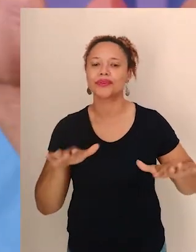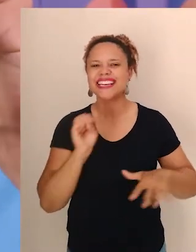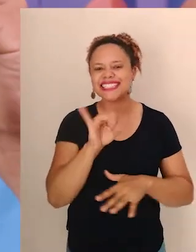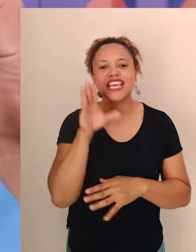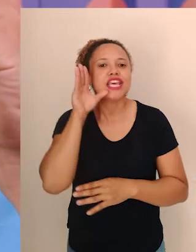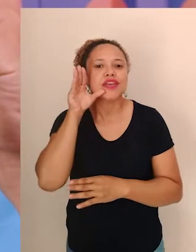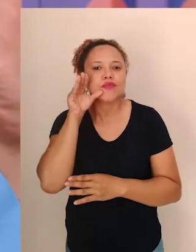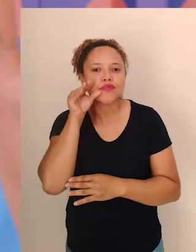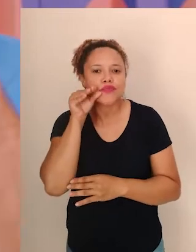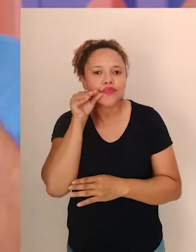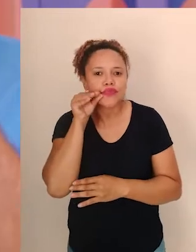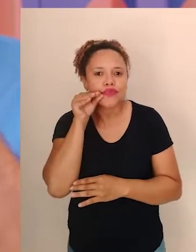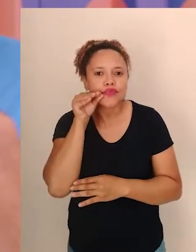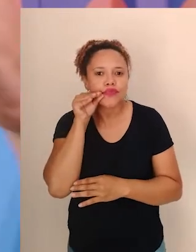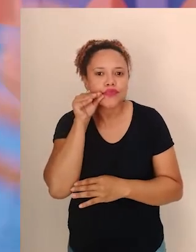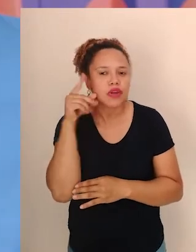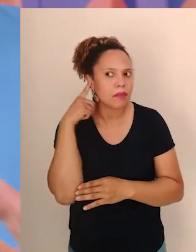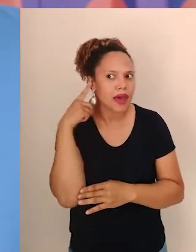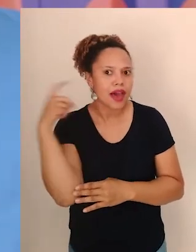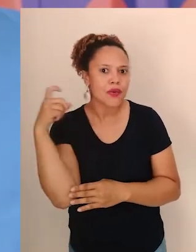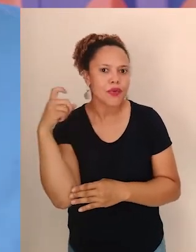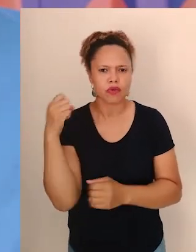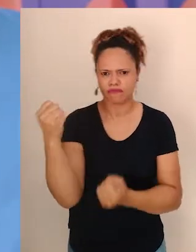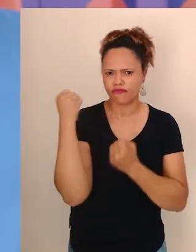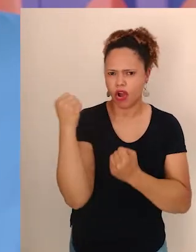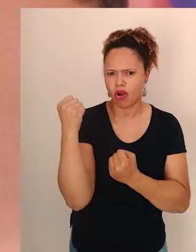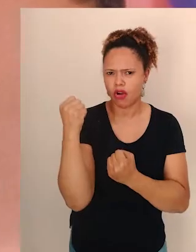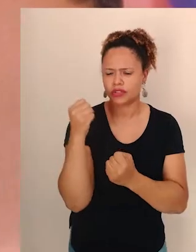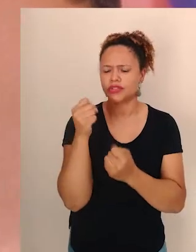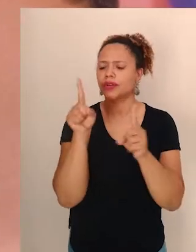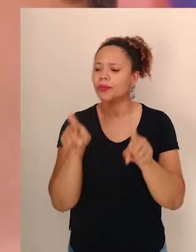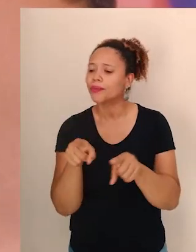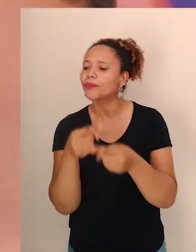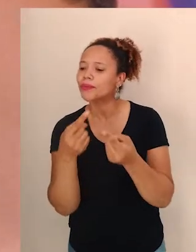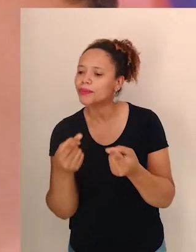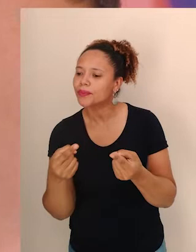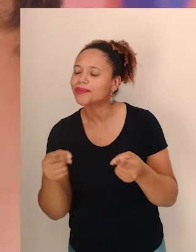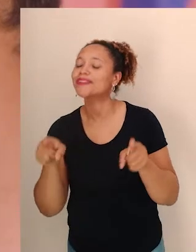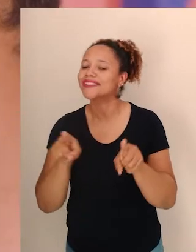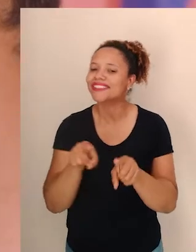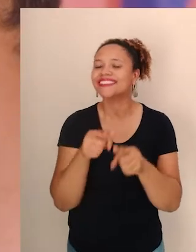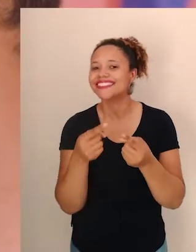Se eu fecho a boca, né, com um biquinho, o som vai ficar mais grave, mais grosso.